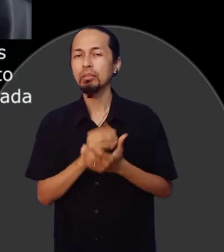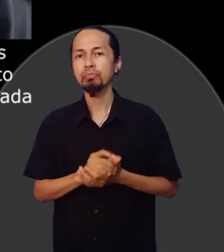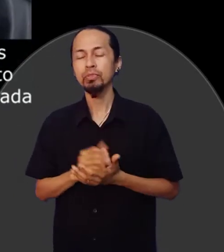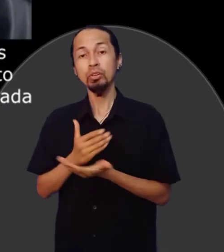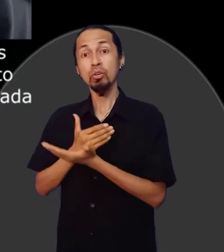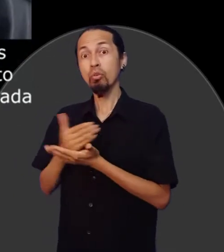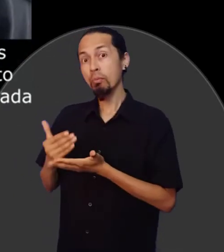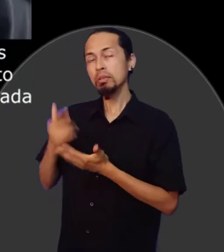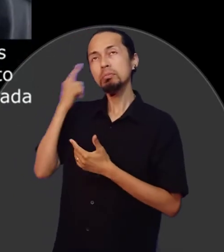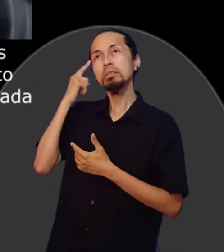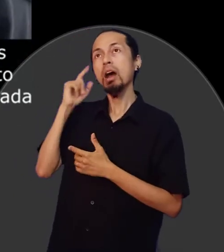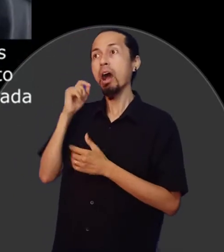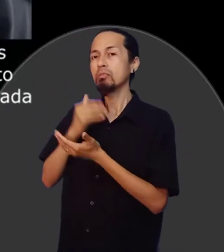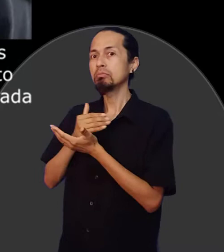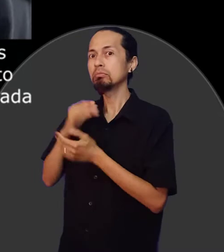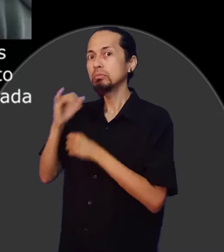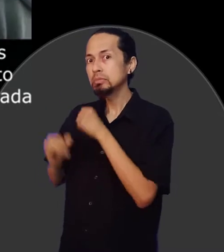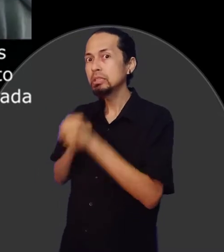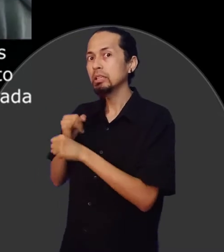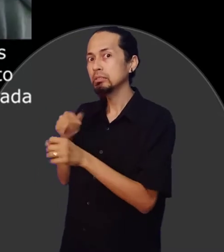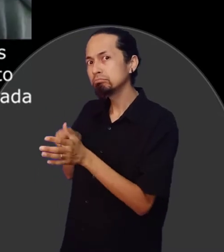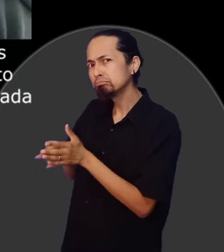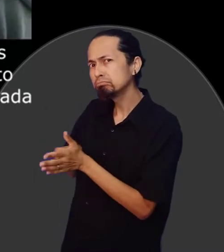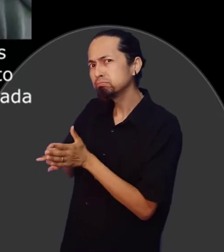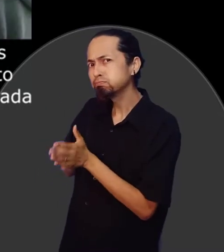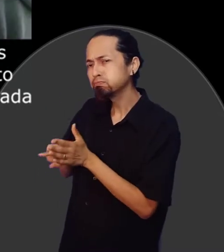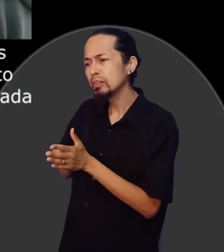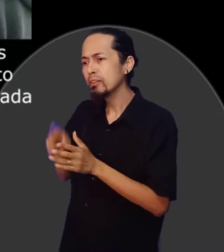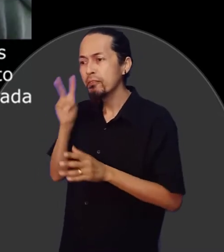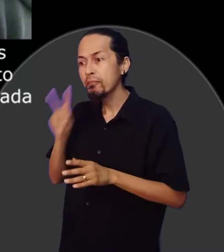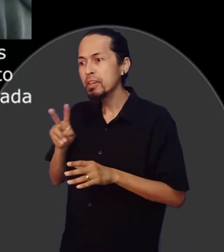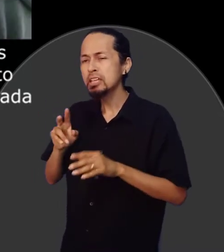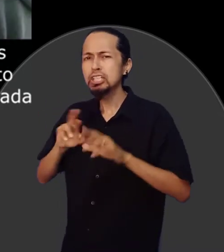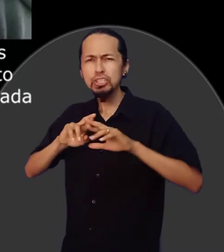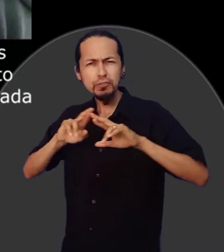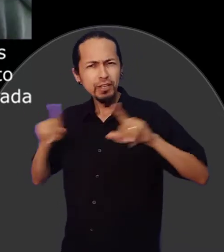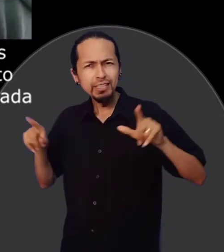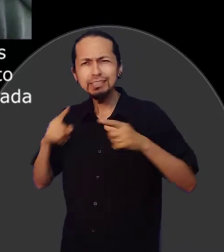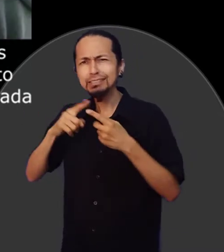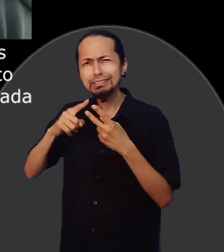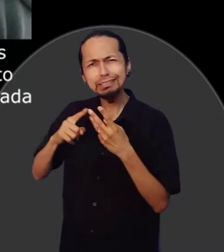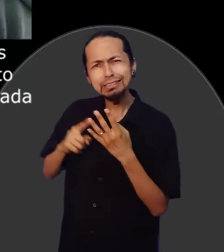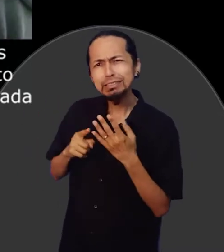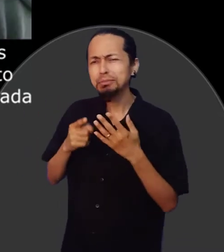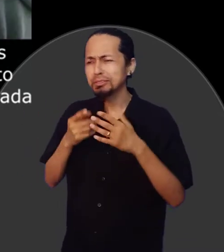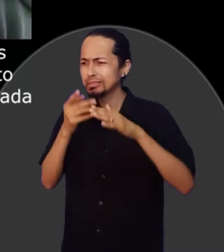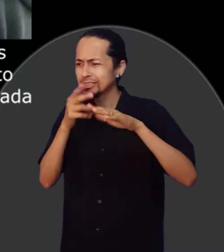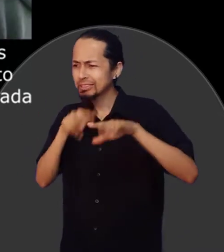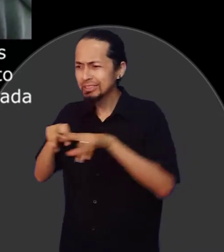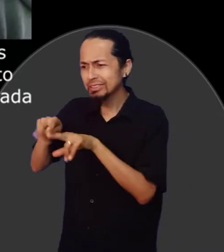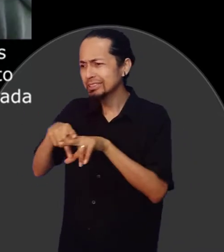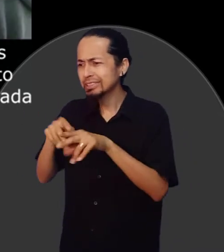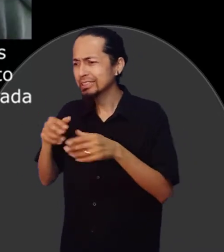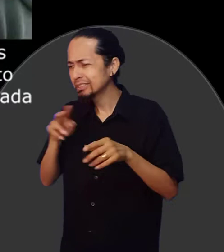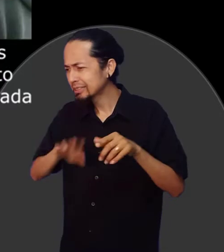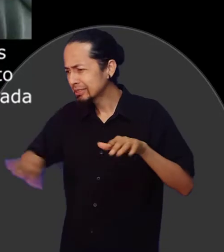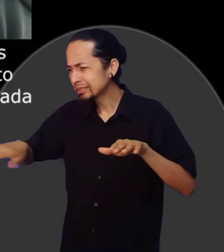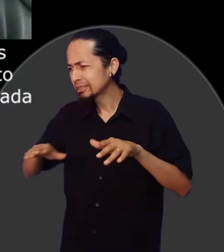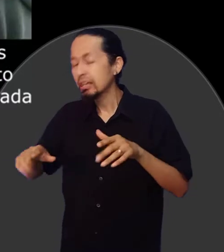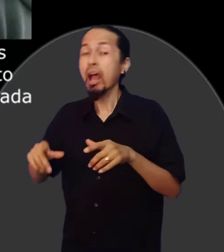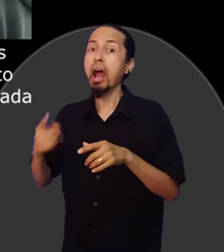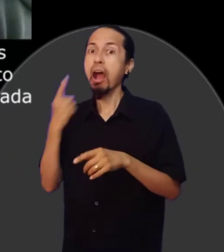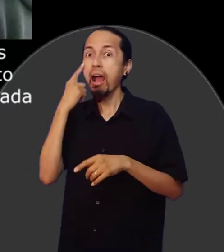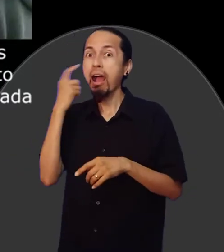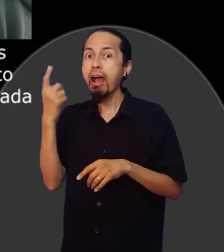internet para pesquisar os diferentes tipos de pista de skate. Nesse primeiro momento, houve um encantamento pelo skate vertical half pipe, uma